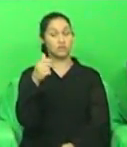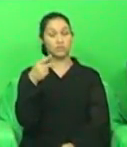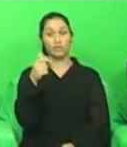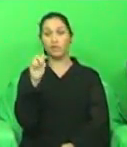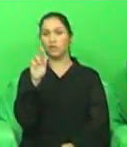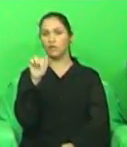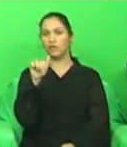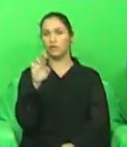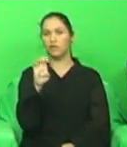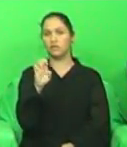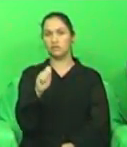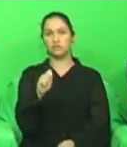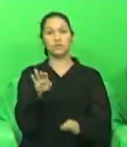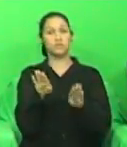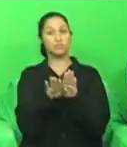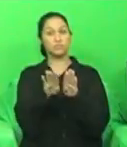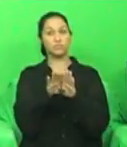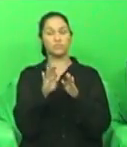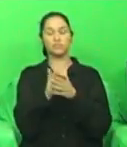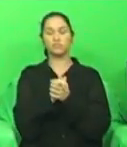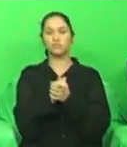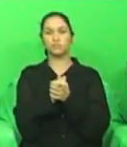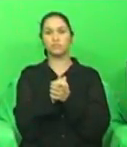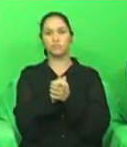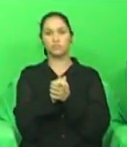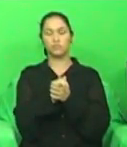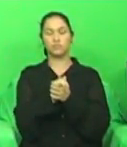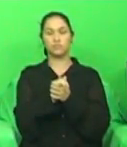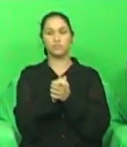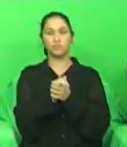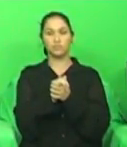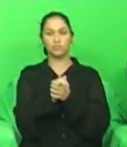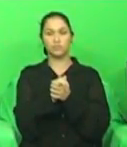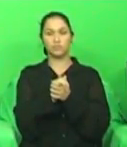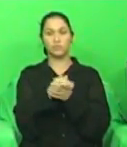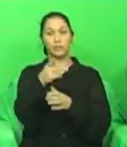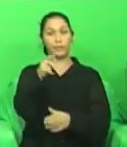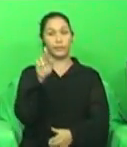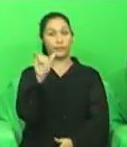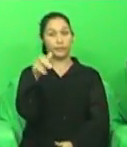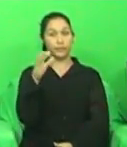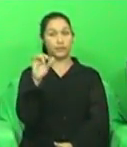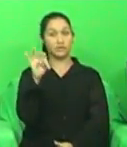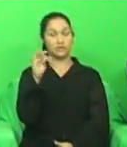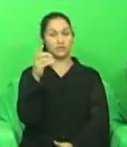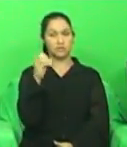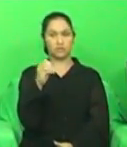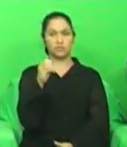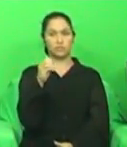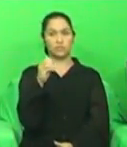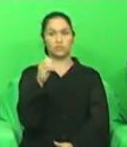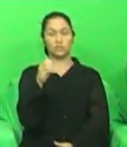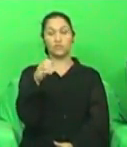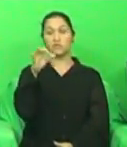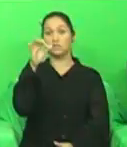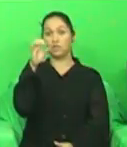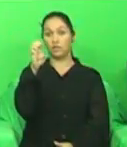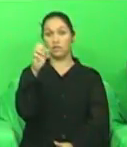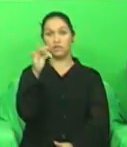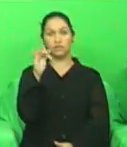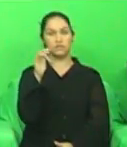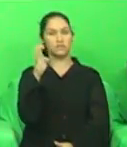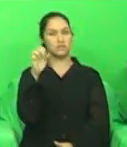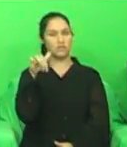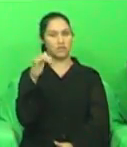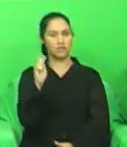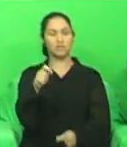agora mais do que nunca mais do que nunca essa palavra parece tão com complicada é que